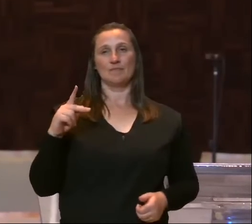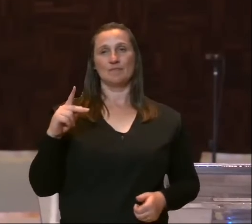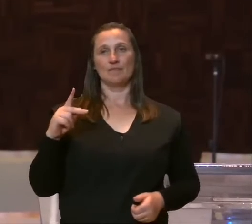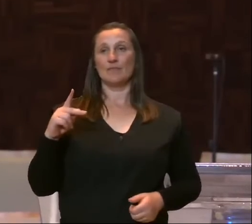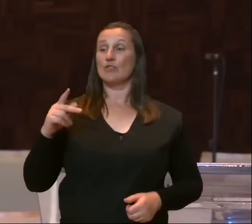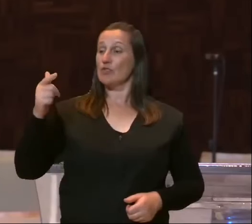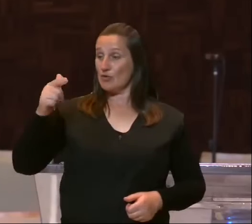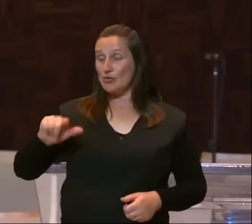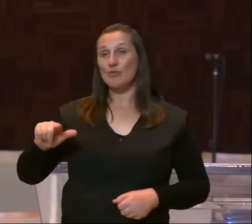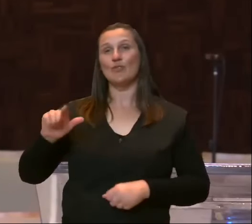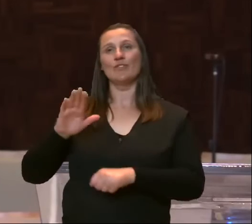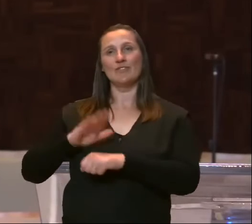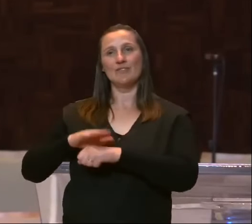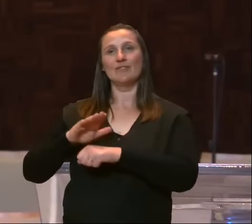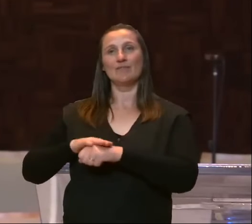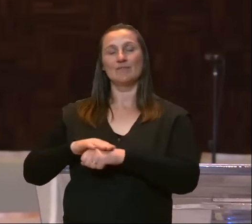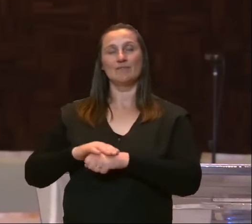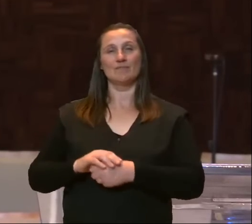Creia.